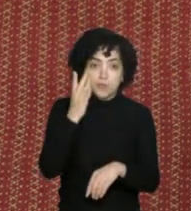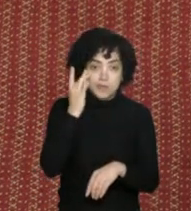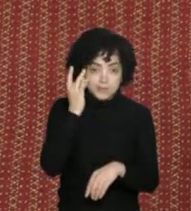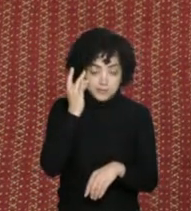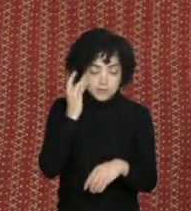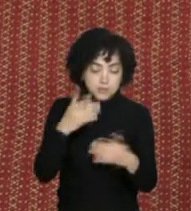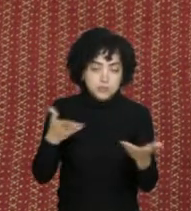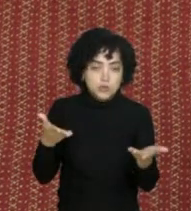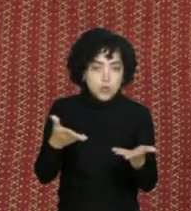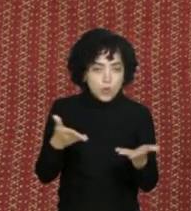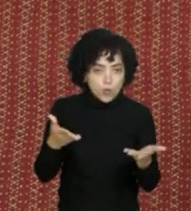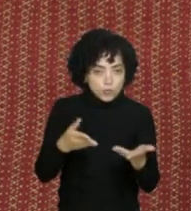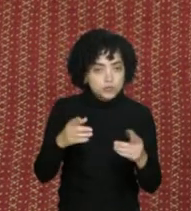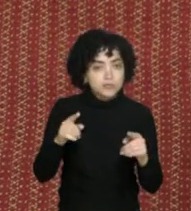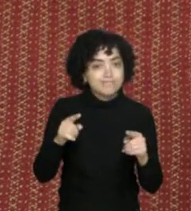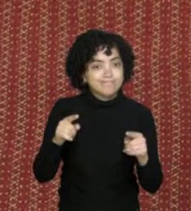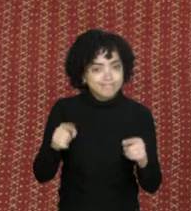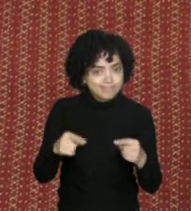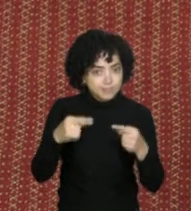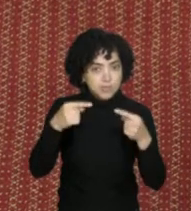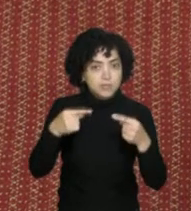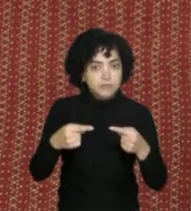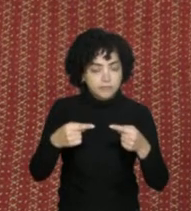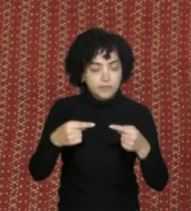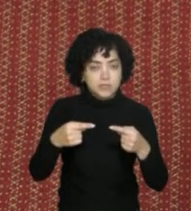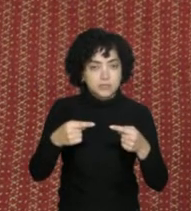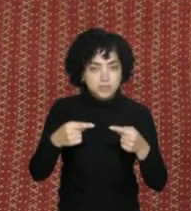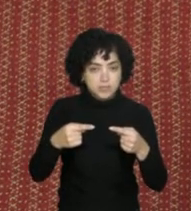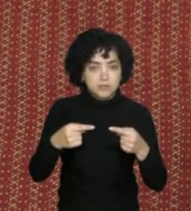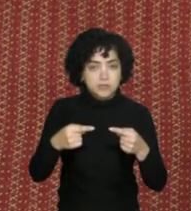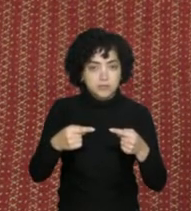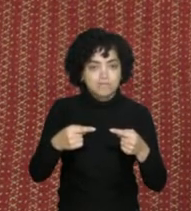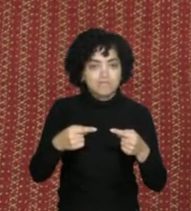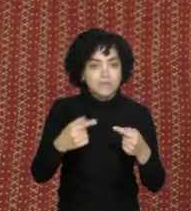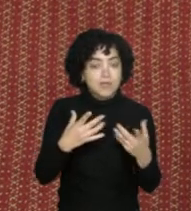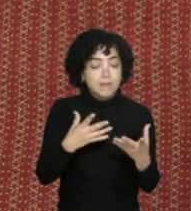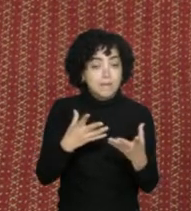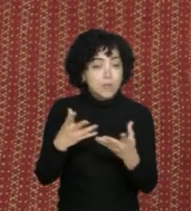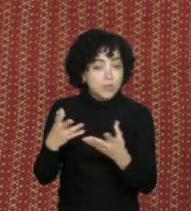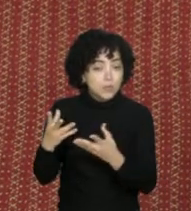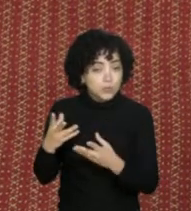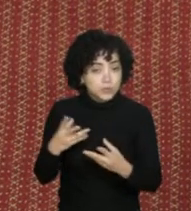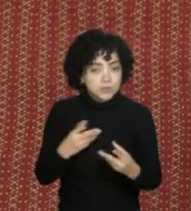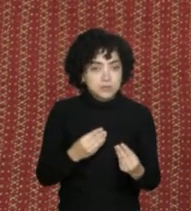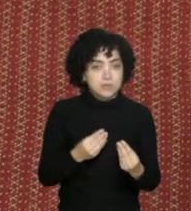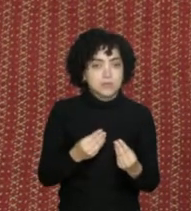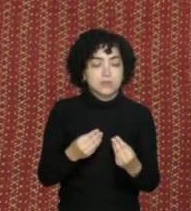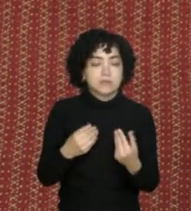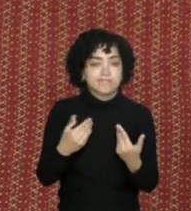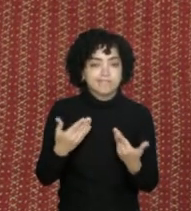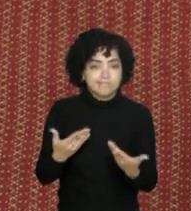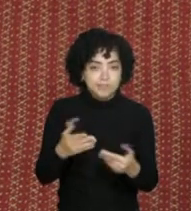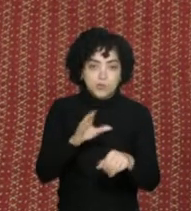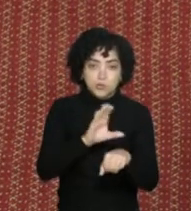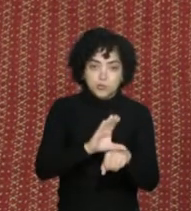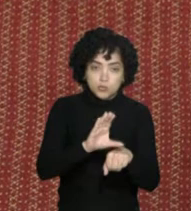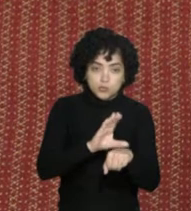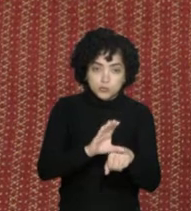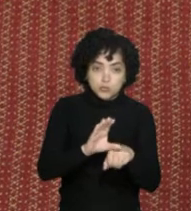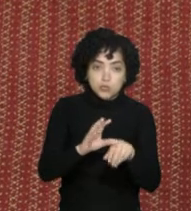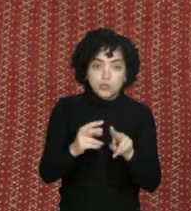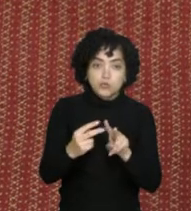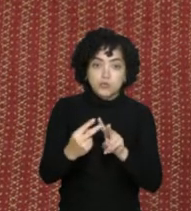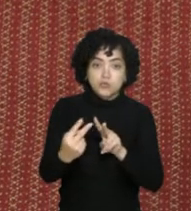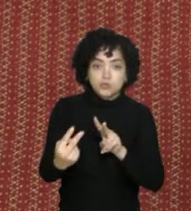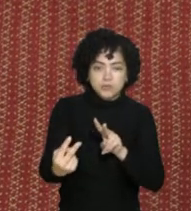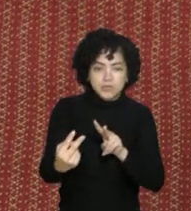Hoje eles enfrentam uma concorrência muito grande dos cursos online, mas